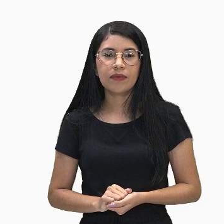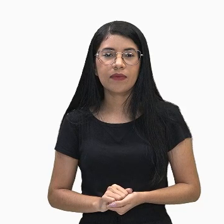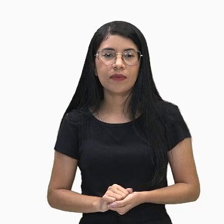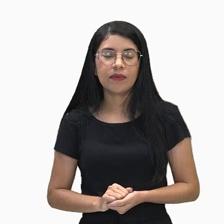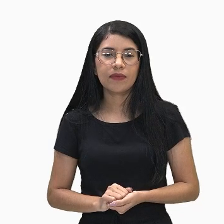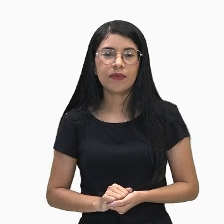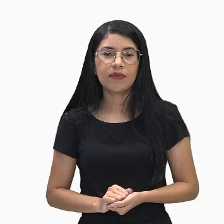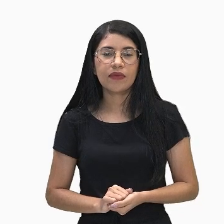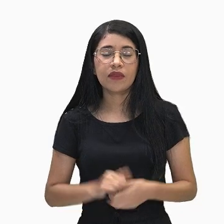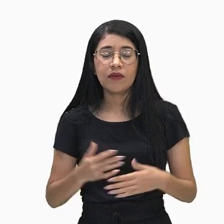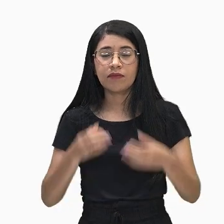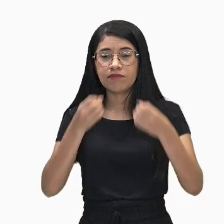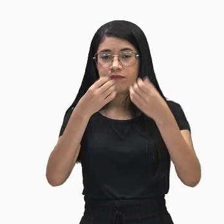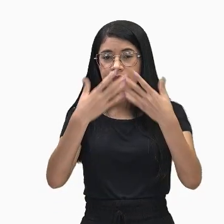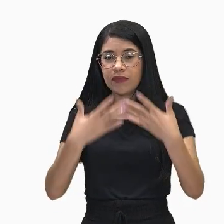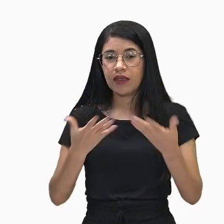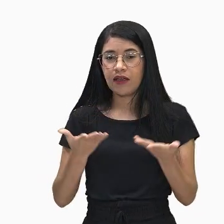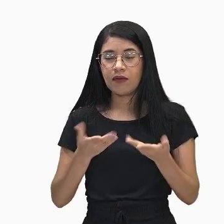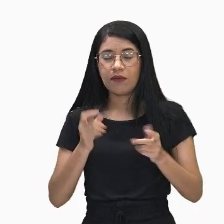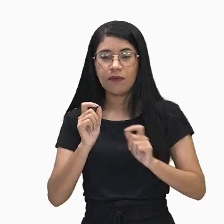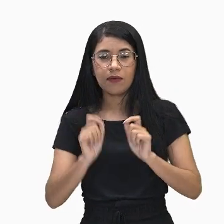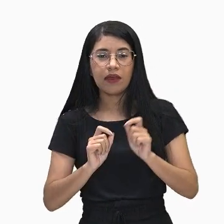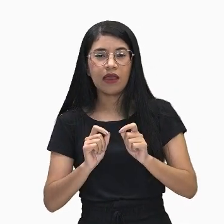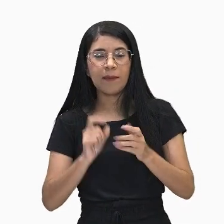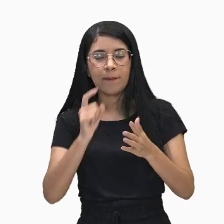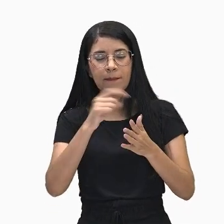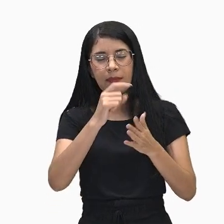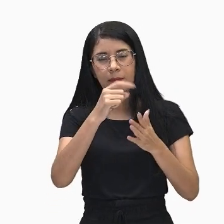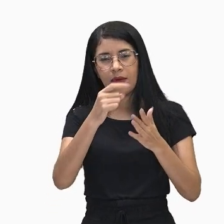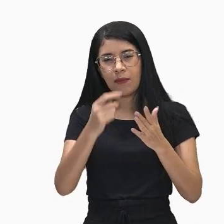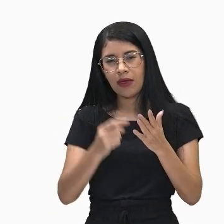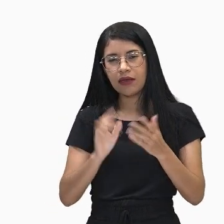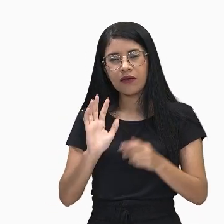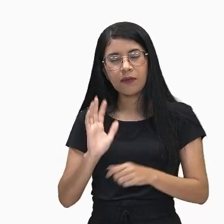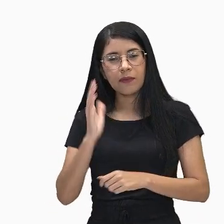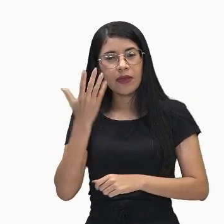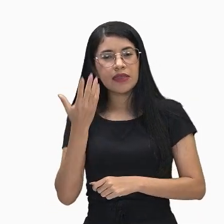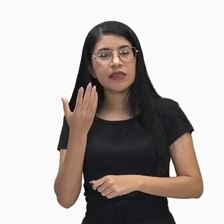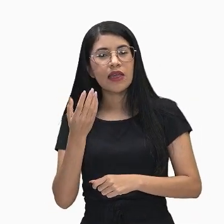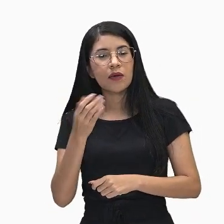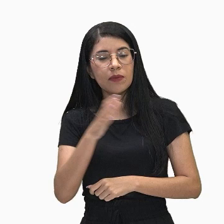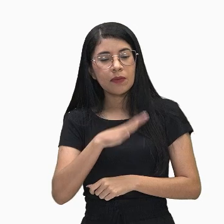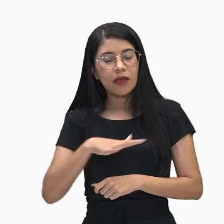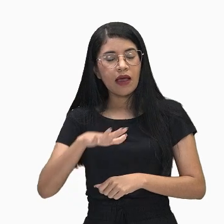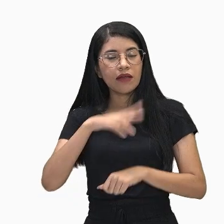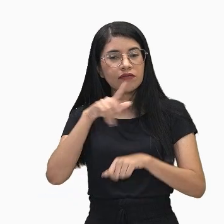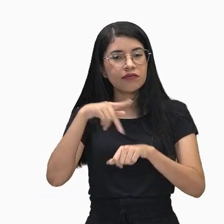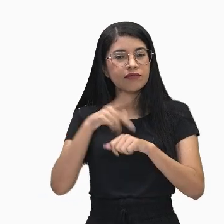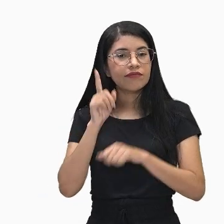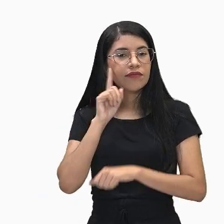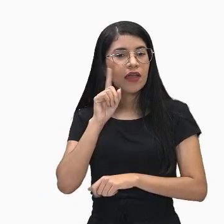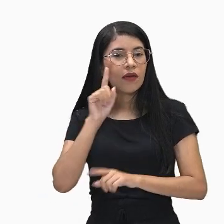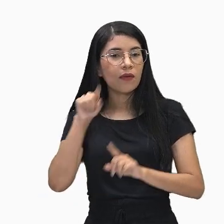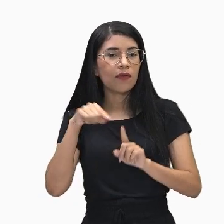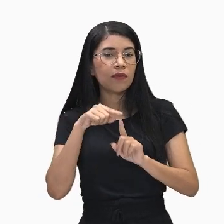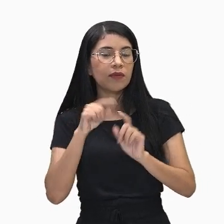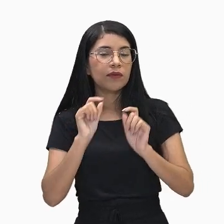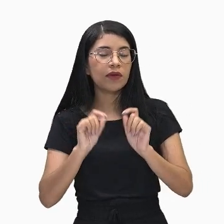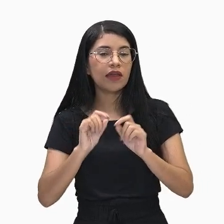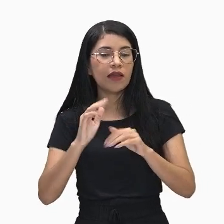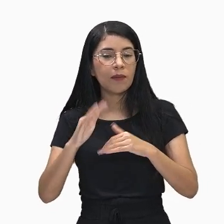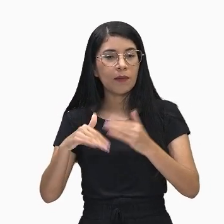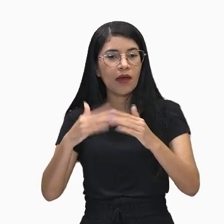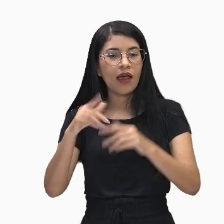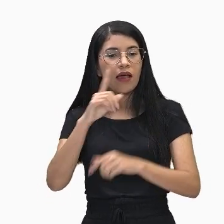Falaremos agora sobre uma série de medidas que ocorreram dentro dos Estados Unidos com o objetivo de combater o avanço